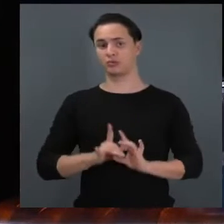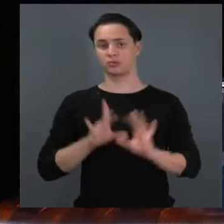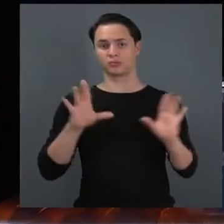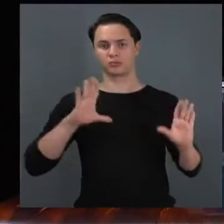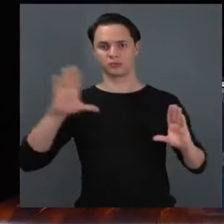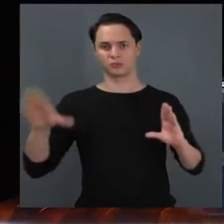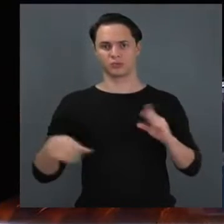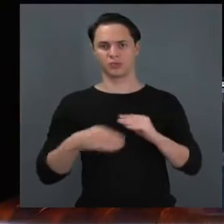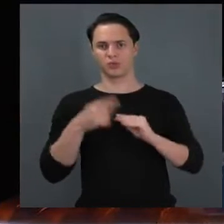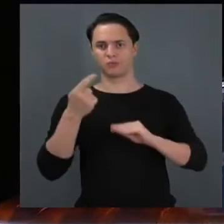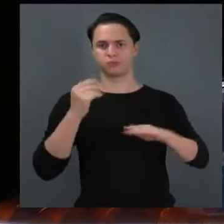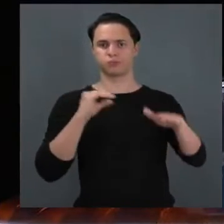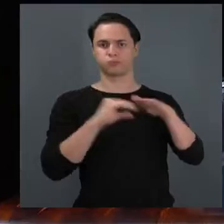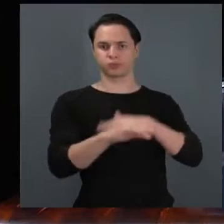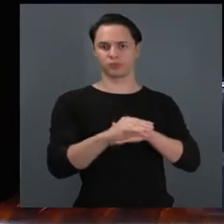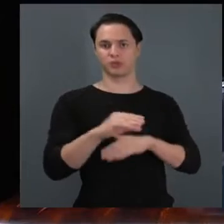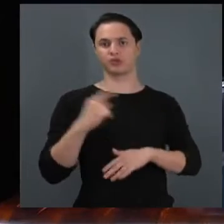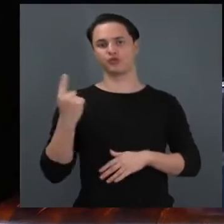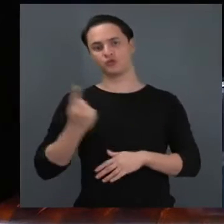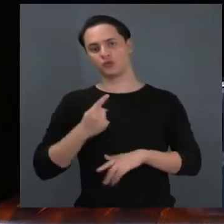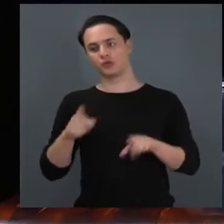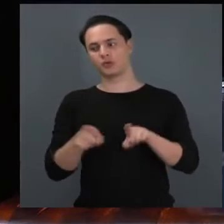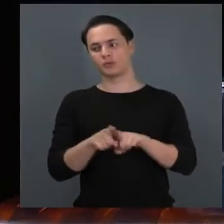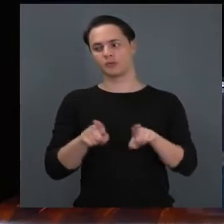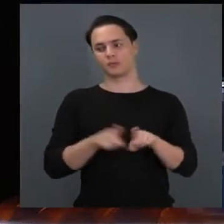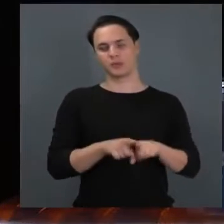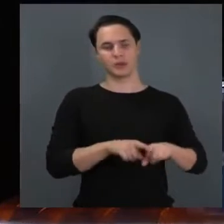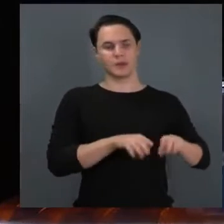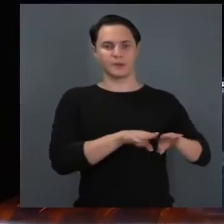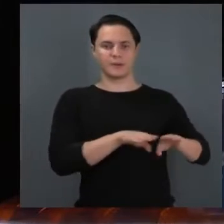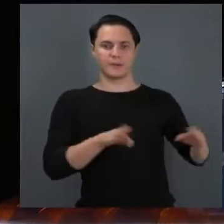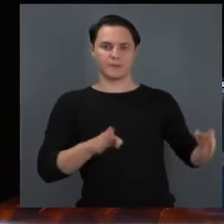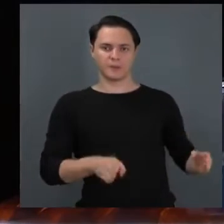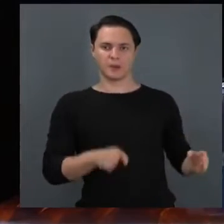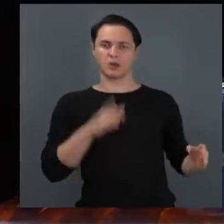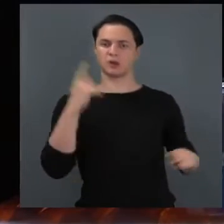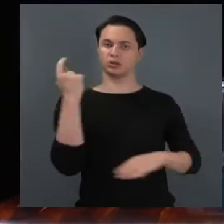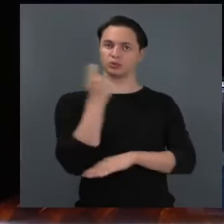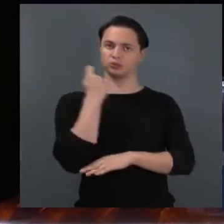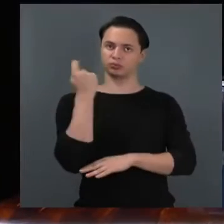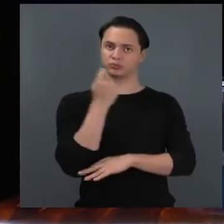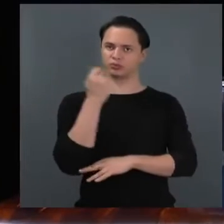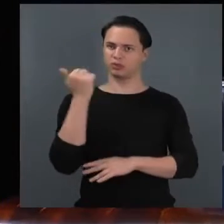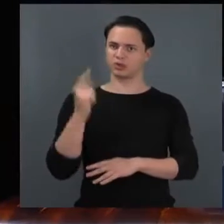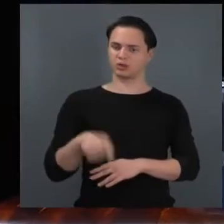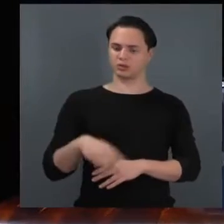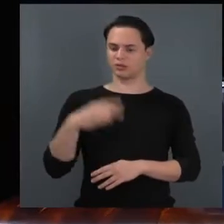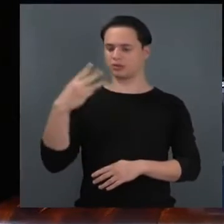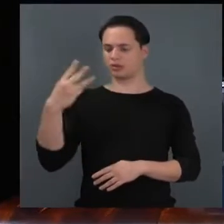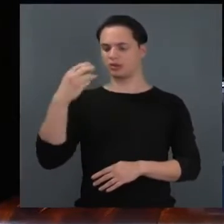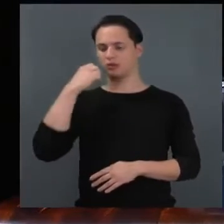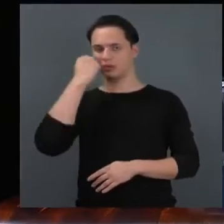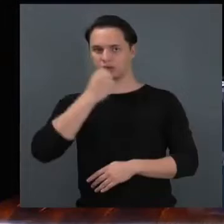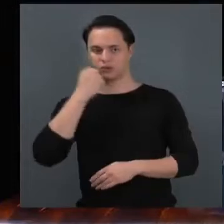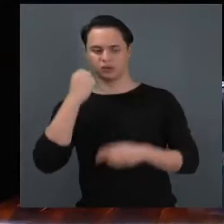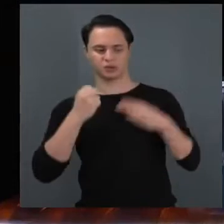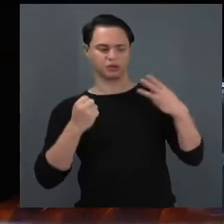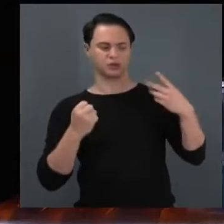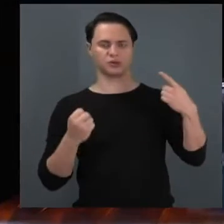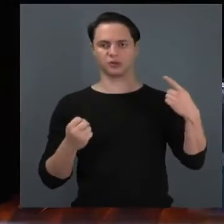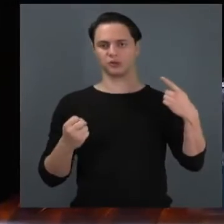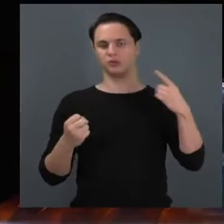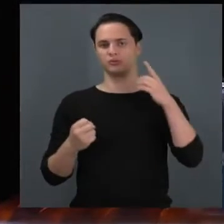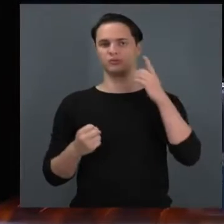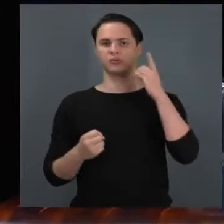emendas individual e de bancada, claro, principalmente para a bancada gaúcha, né? São 3 senadores e 31